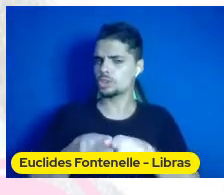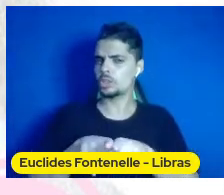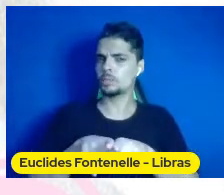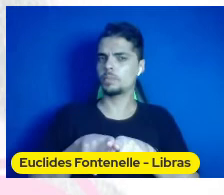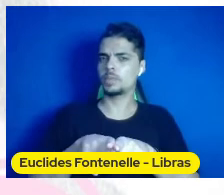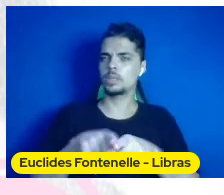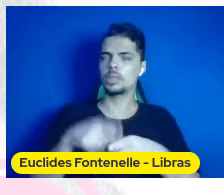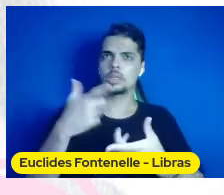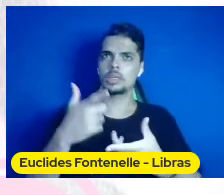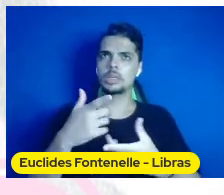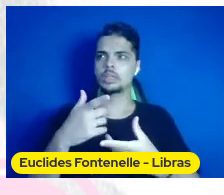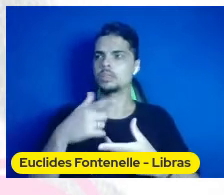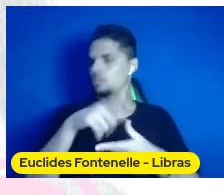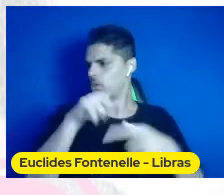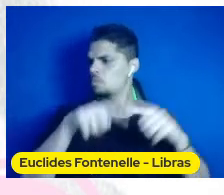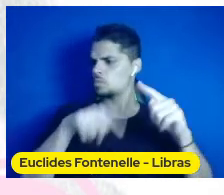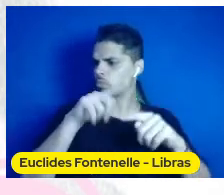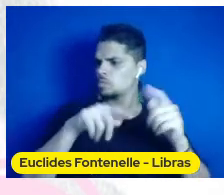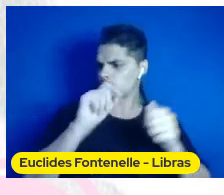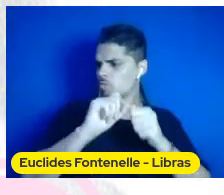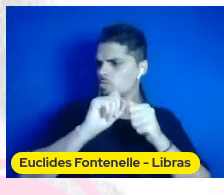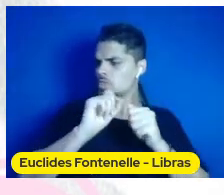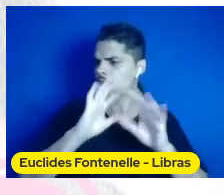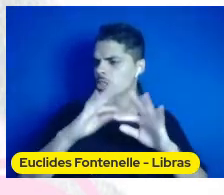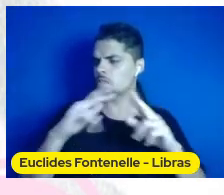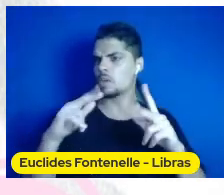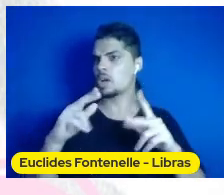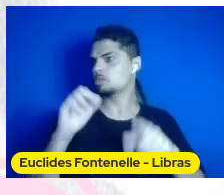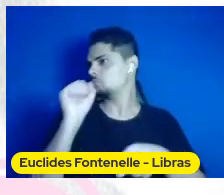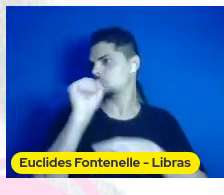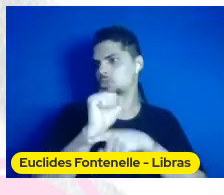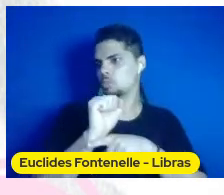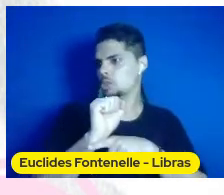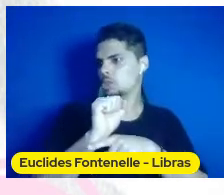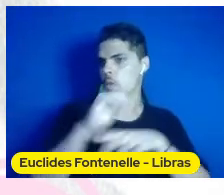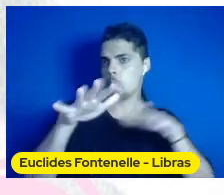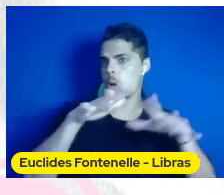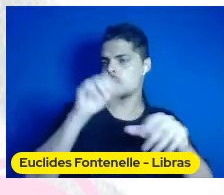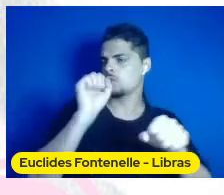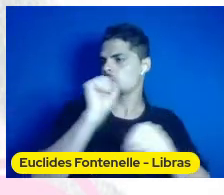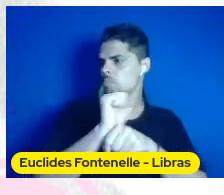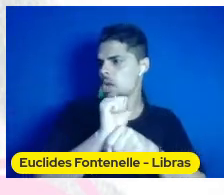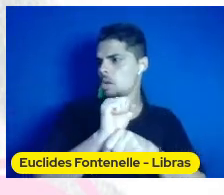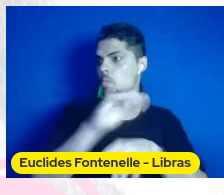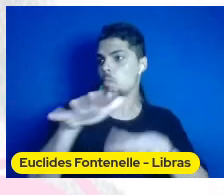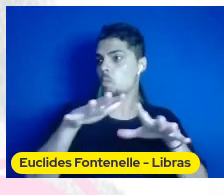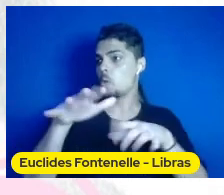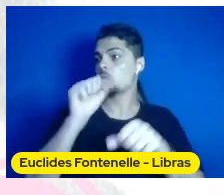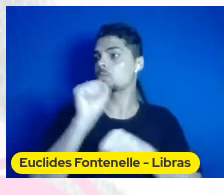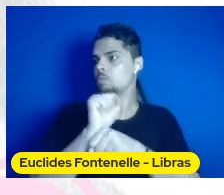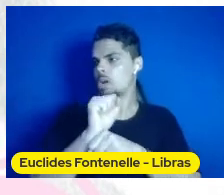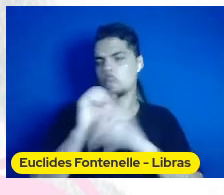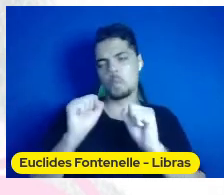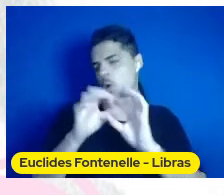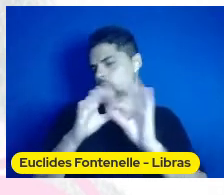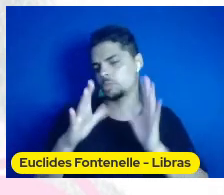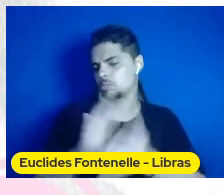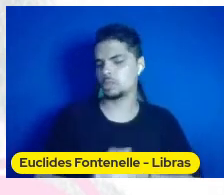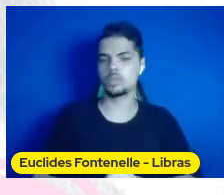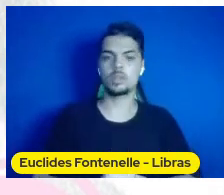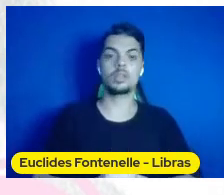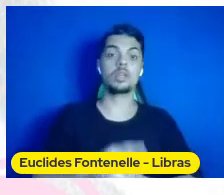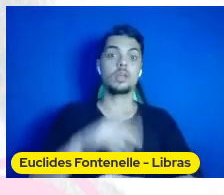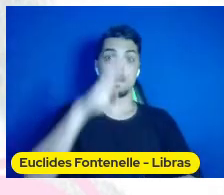lá, então dá para ser feito stop motion. Dá para usar recursos digitais grátis, tem programas